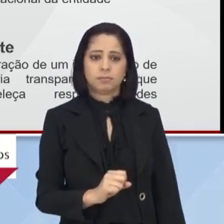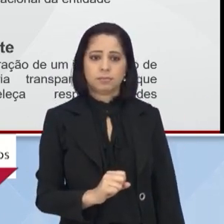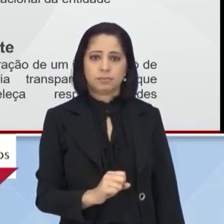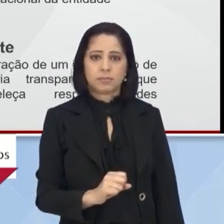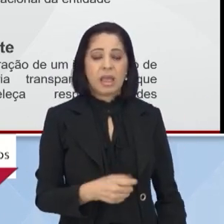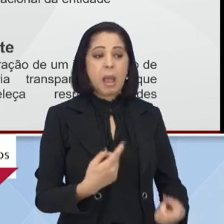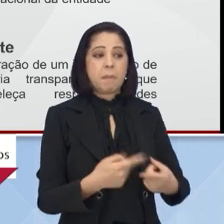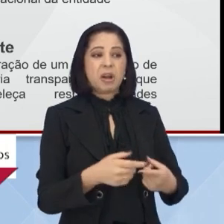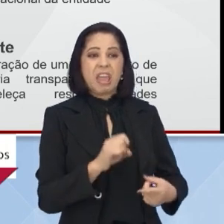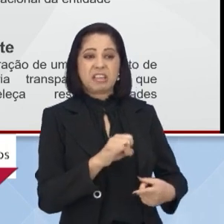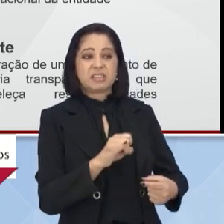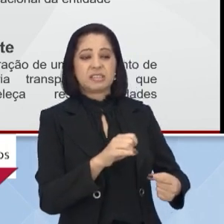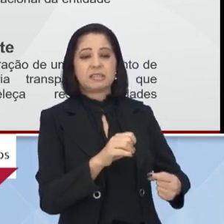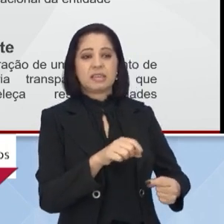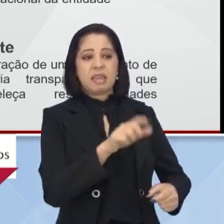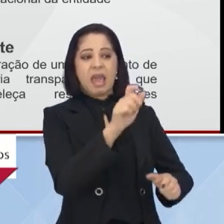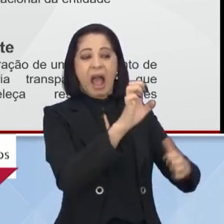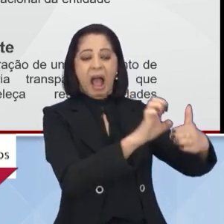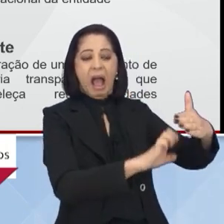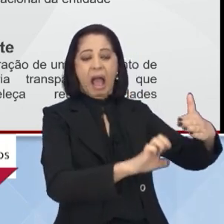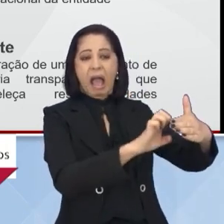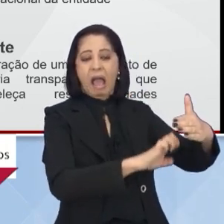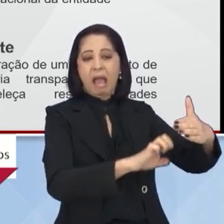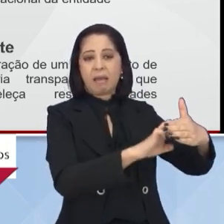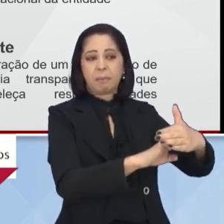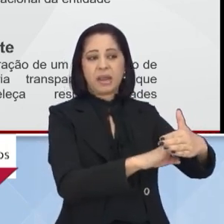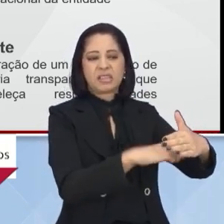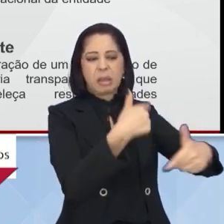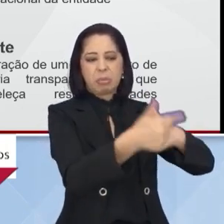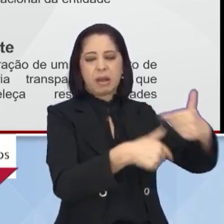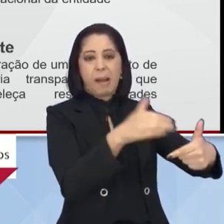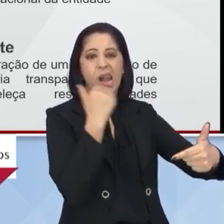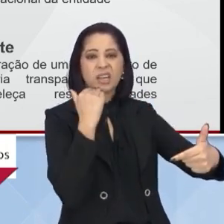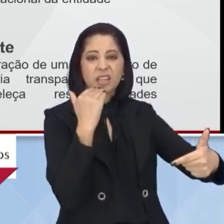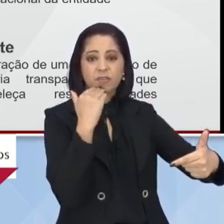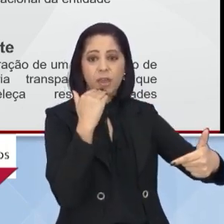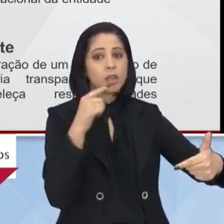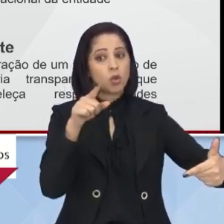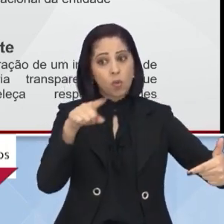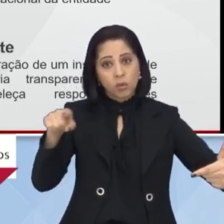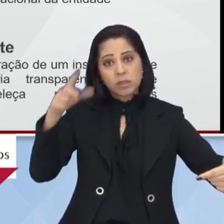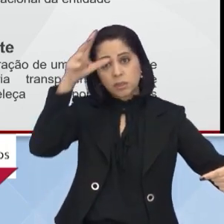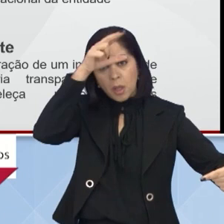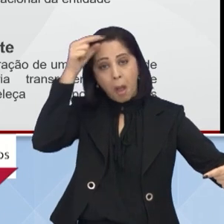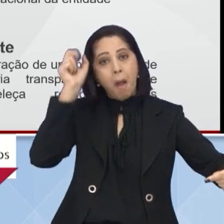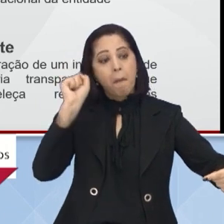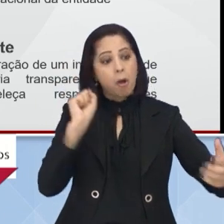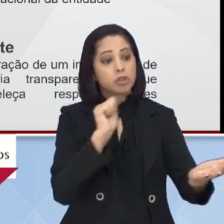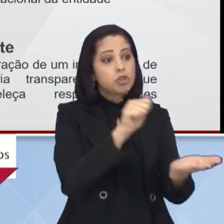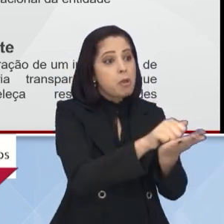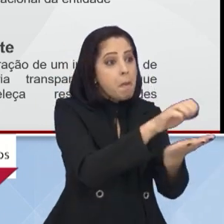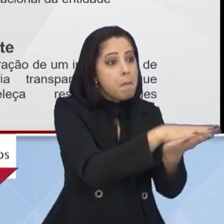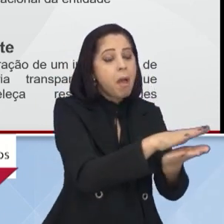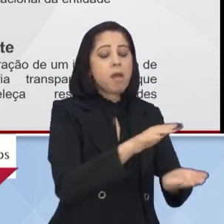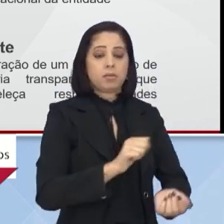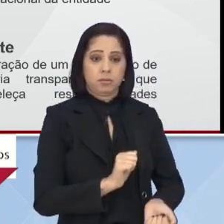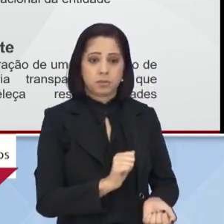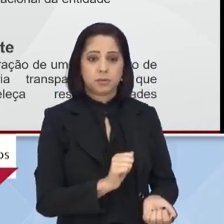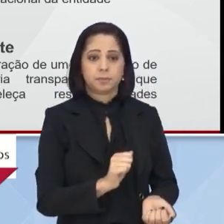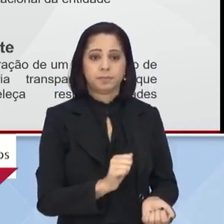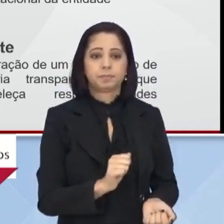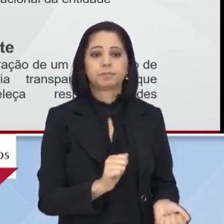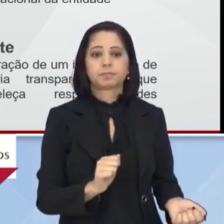atingimento de uma meta da não entrega de um serviço população o ajuste o contrato né a gente chama de ajuste no terceiro